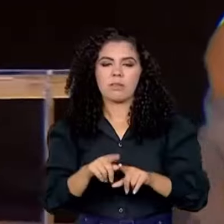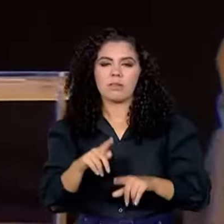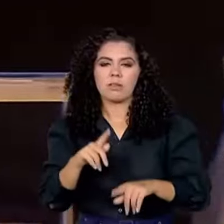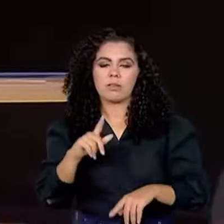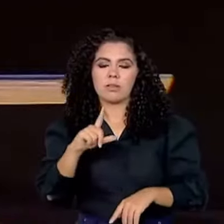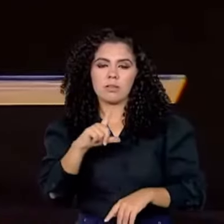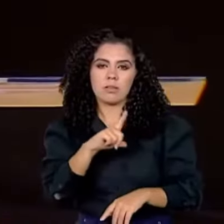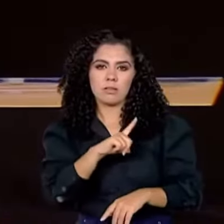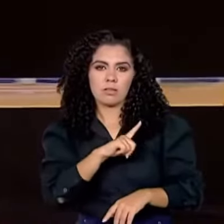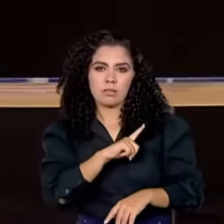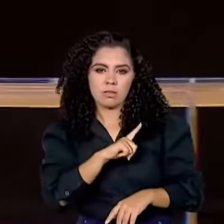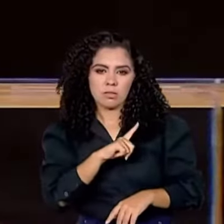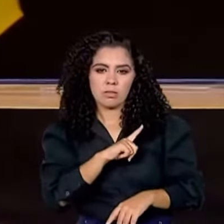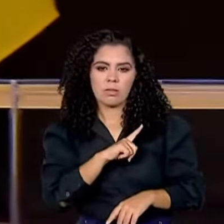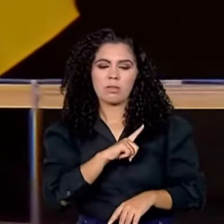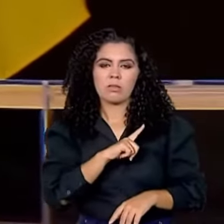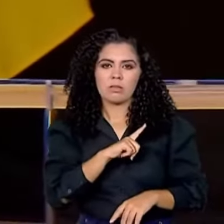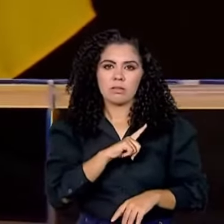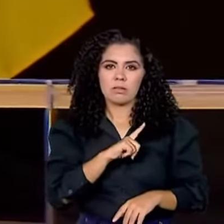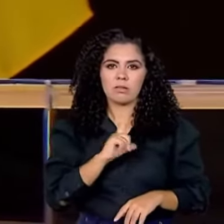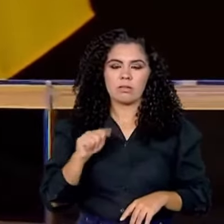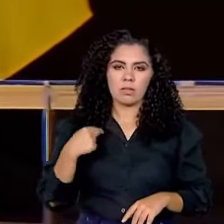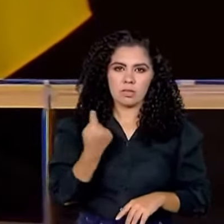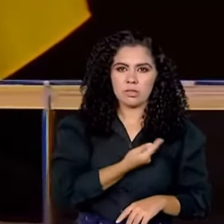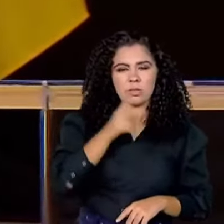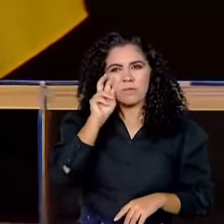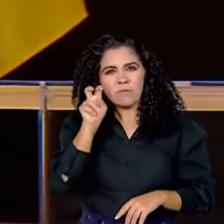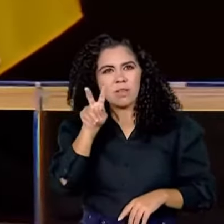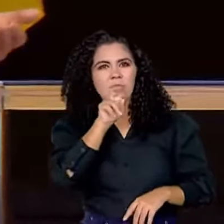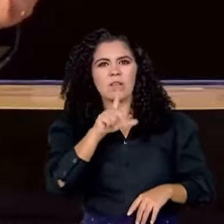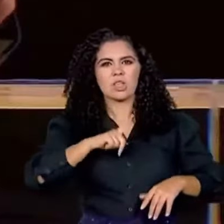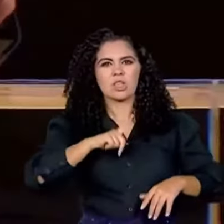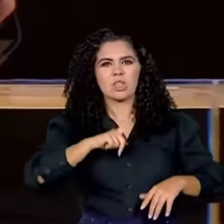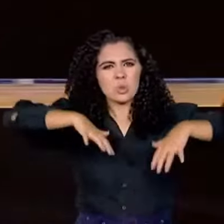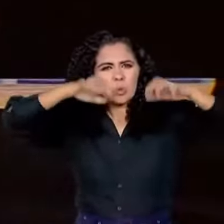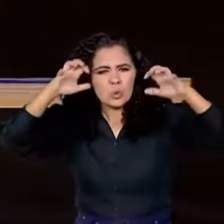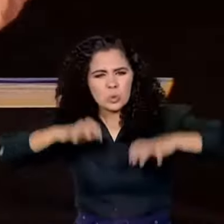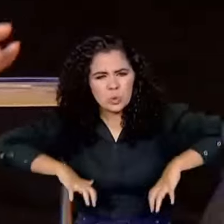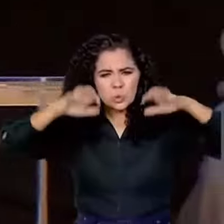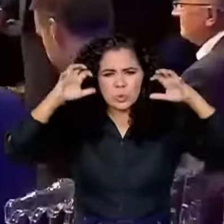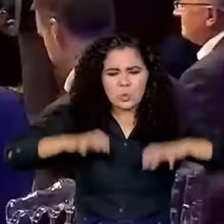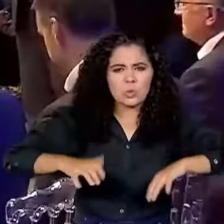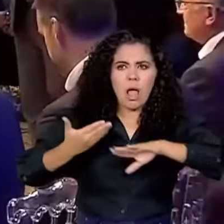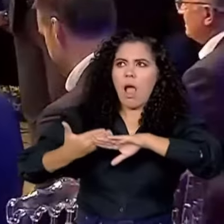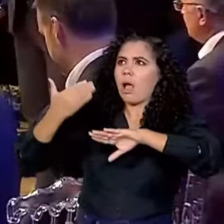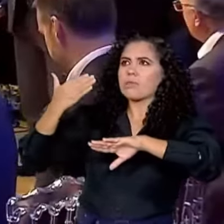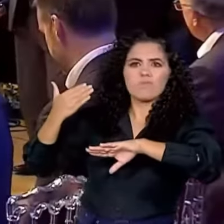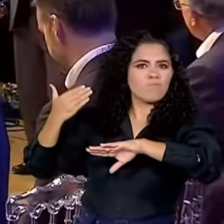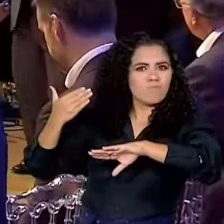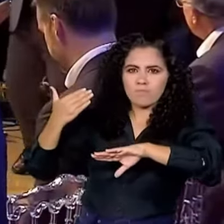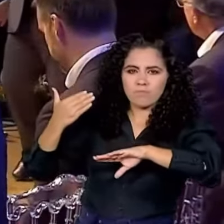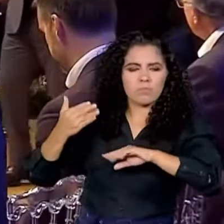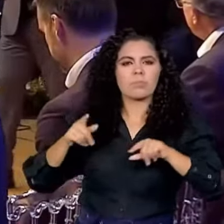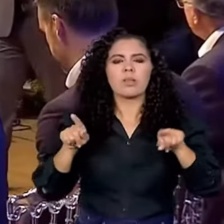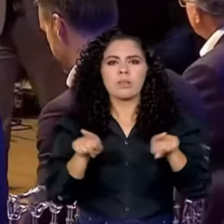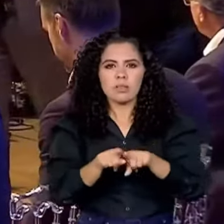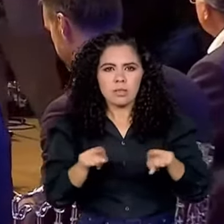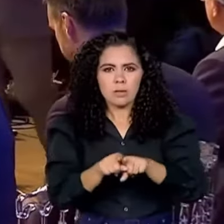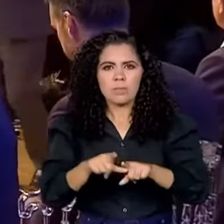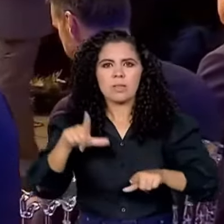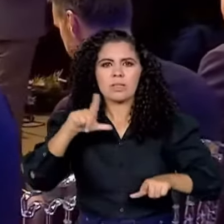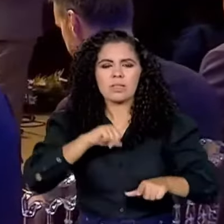Nós estamos vendo excesso de chuva onde antes não tinha excesso de chuva. Estamos vendo os excessos de